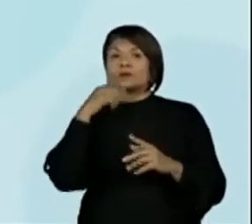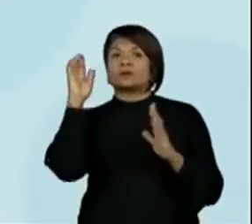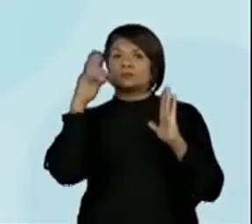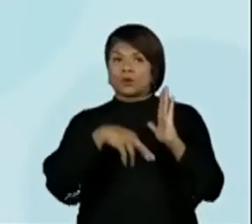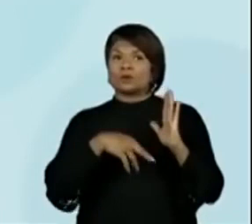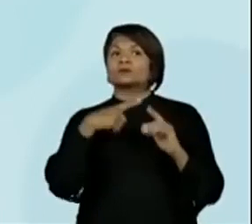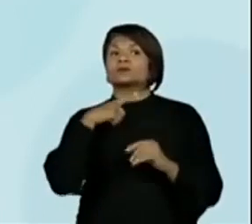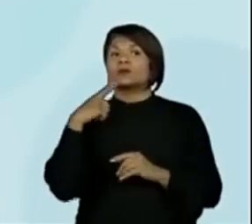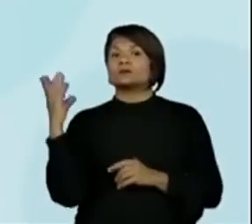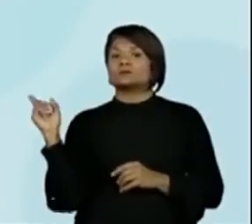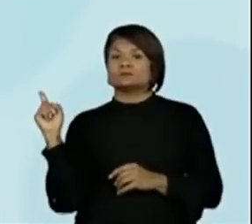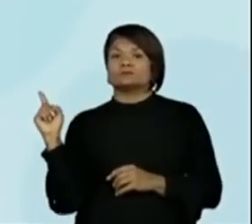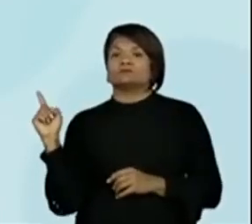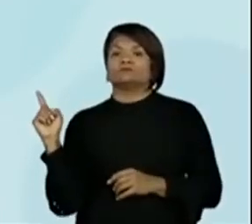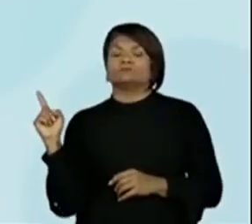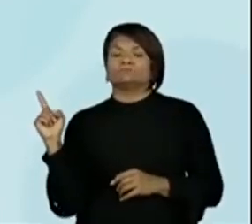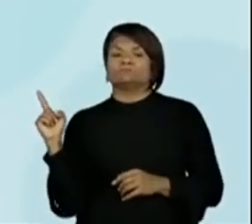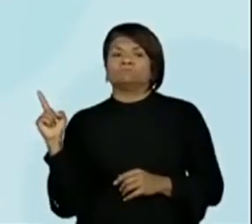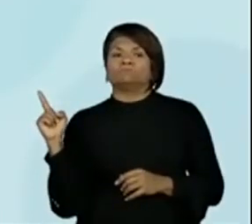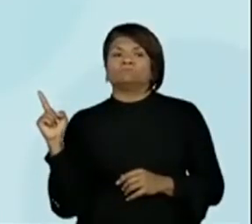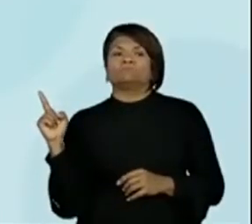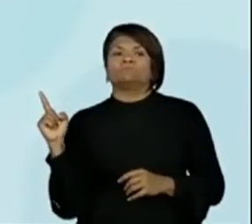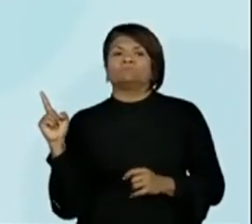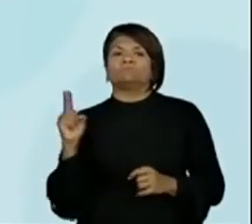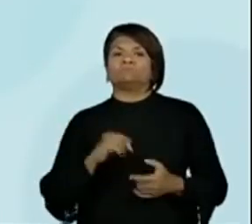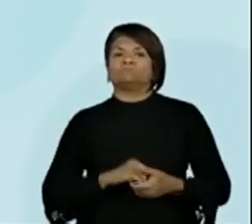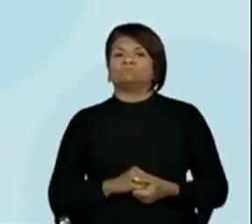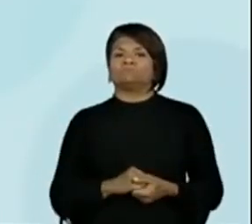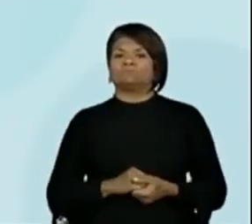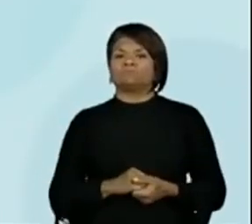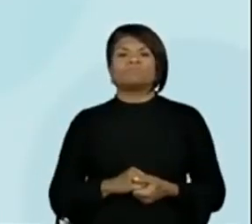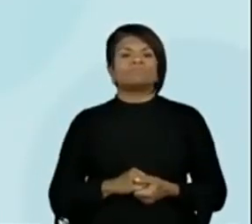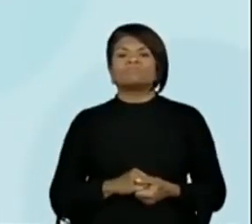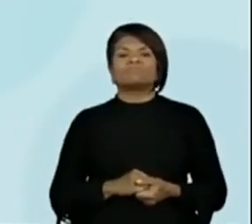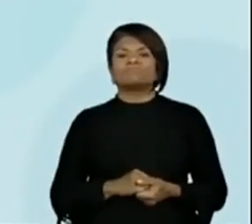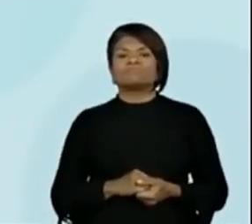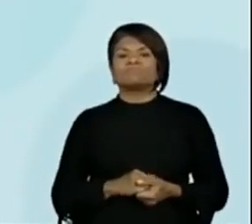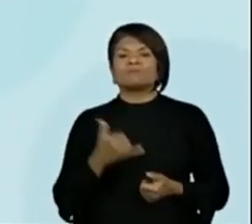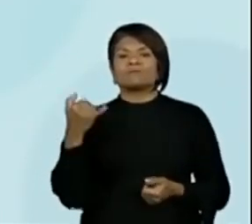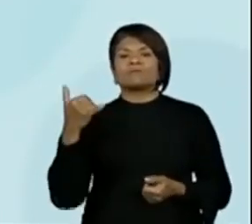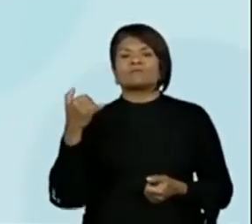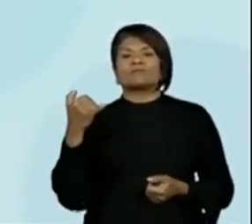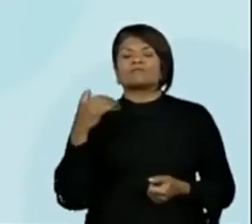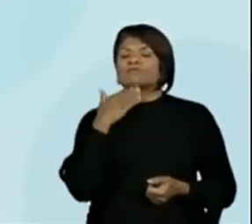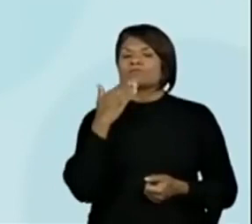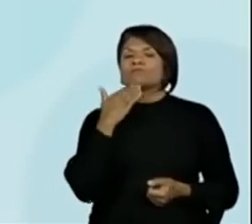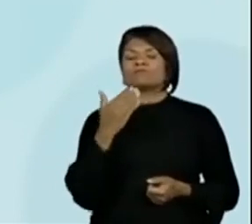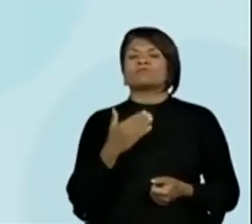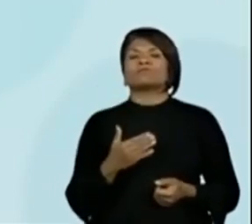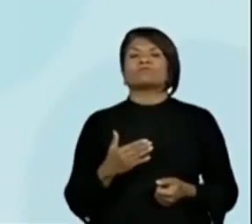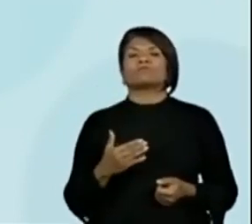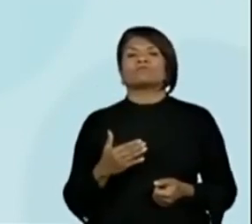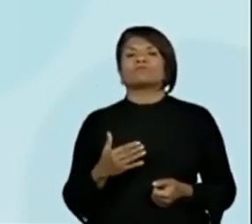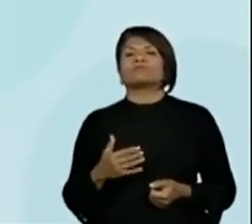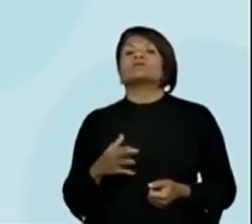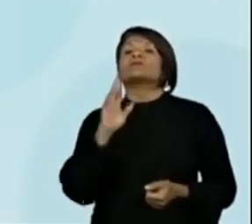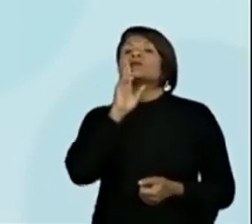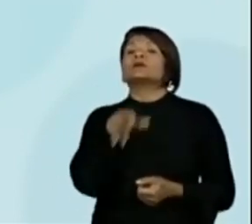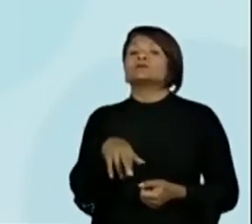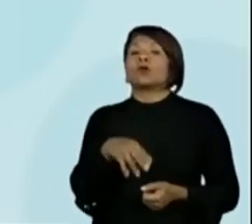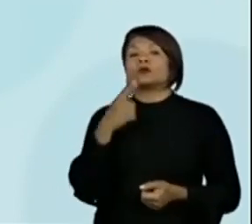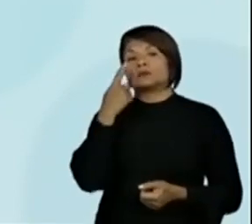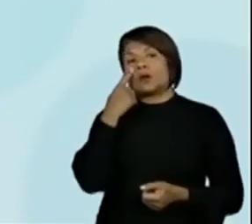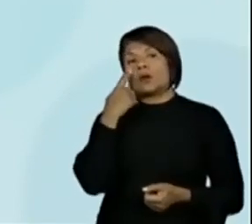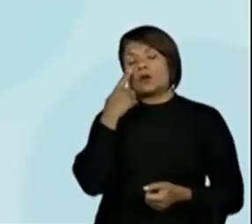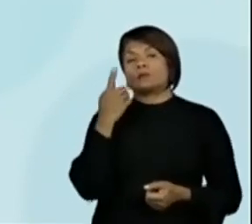aqui. Pode voltar para mim? Então, ó, não está funcionando aqui a caneta. Vamos lá. A resposta está aqui,